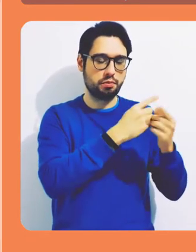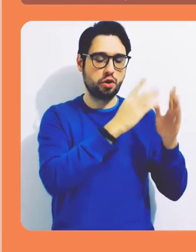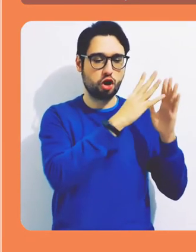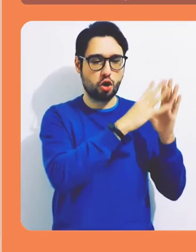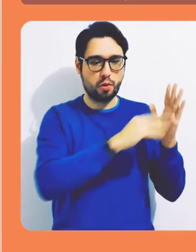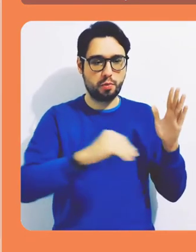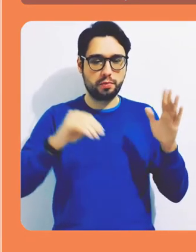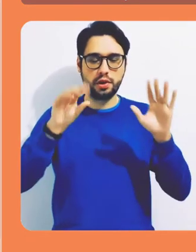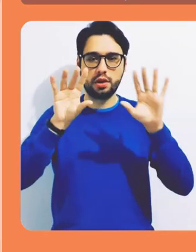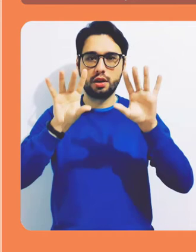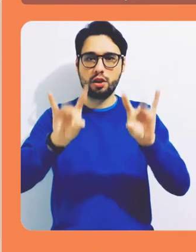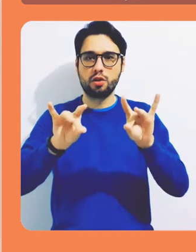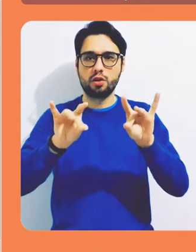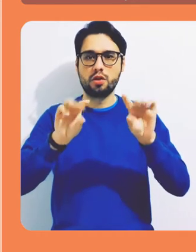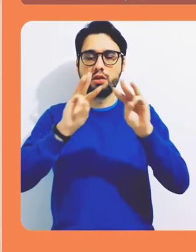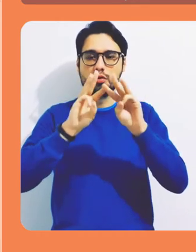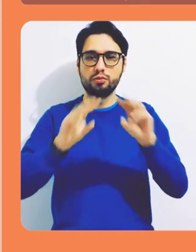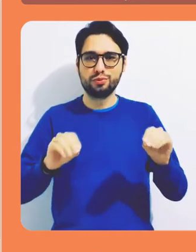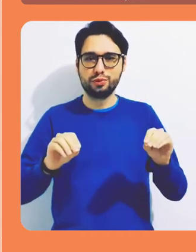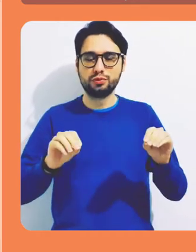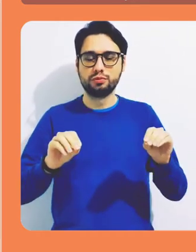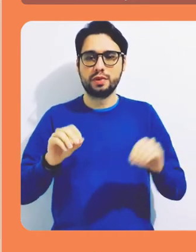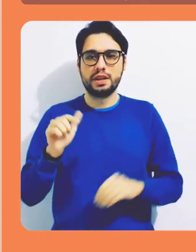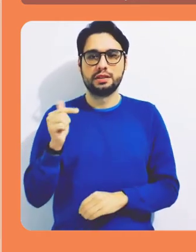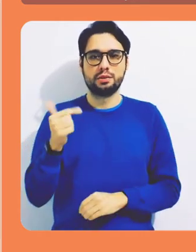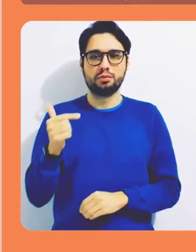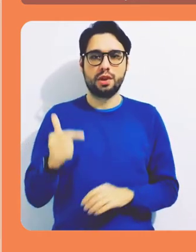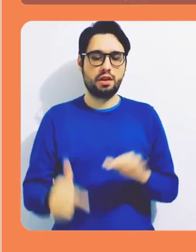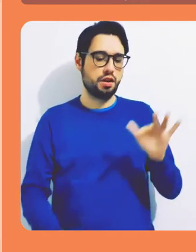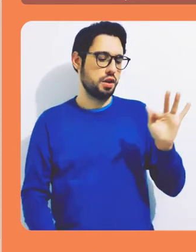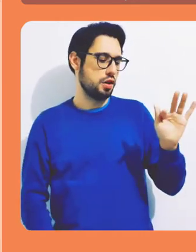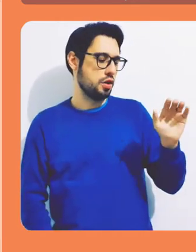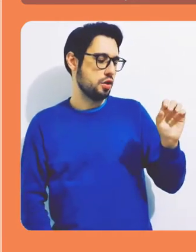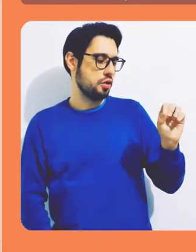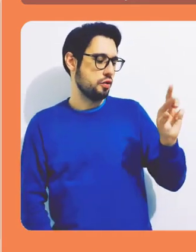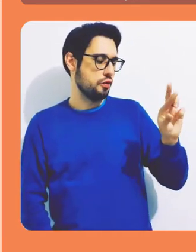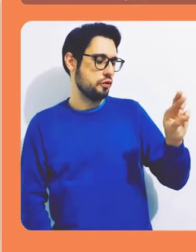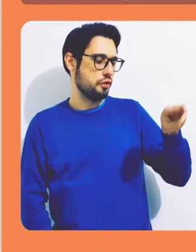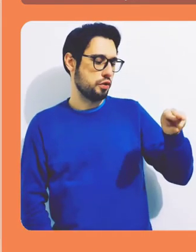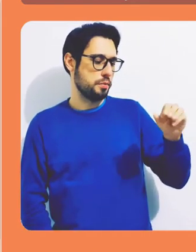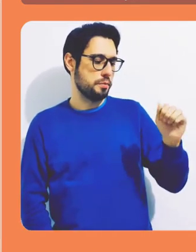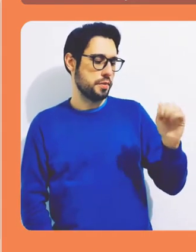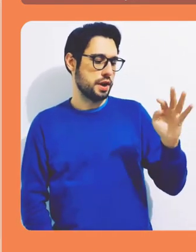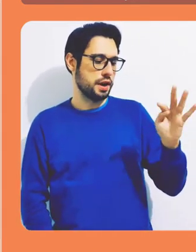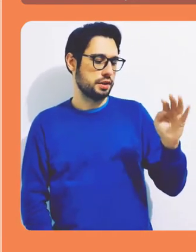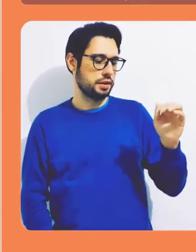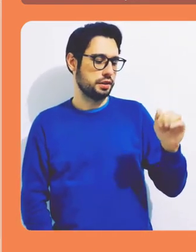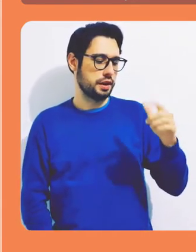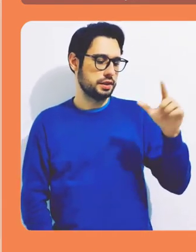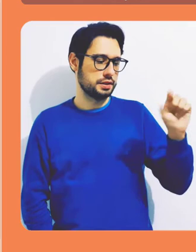formatação. Bom, veio sem formatação, aí você vem aqui e faz a formatação que você quer.